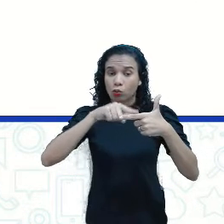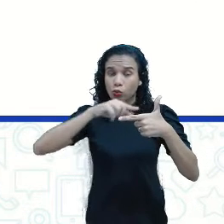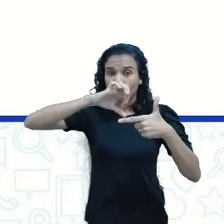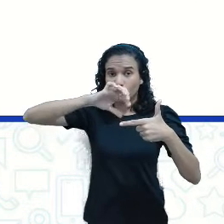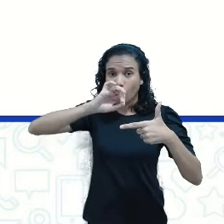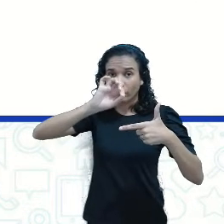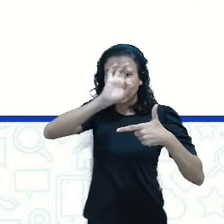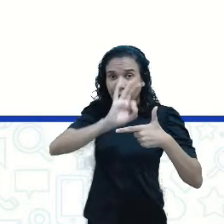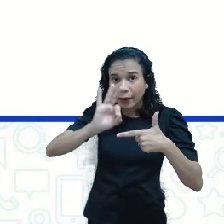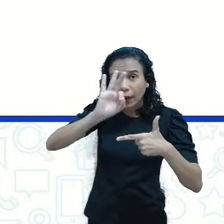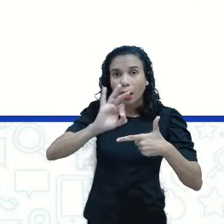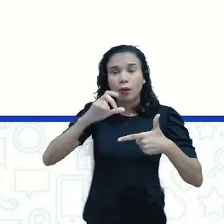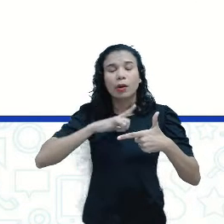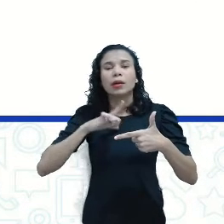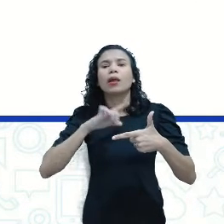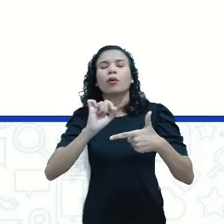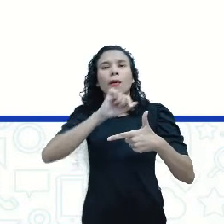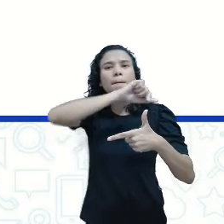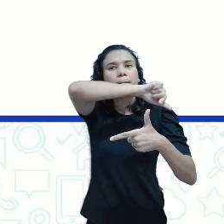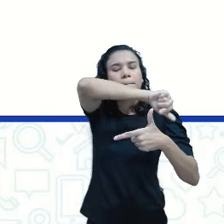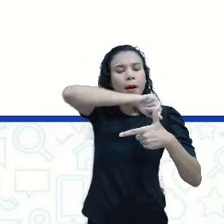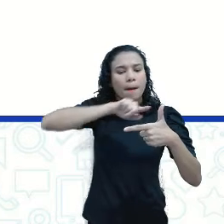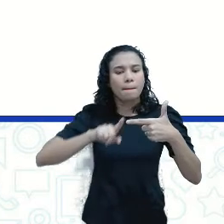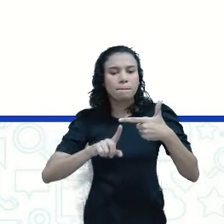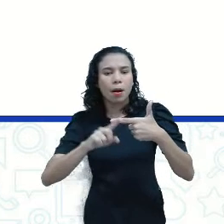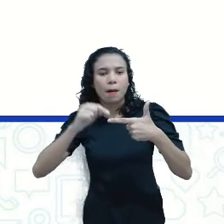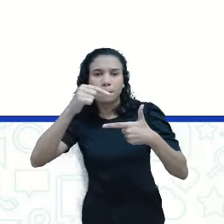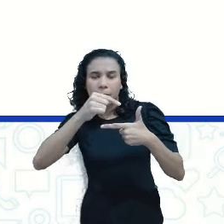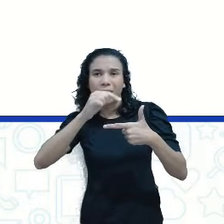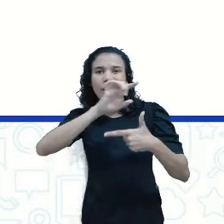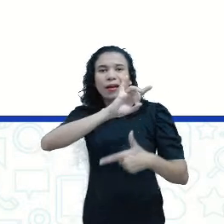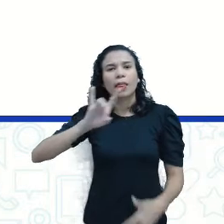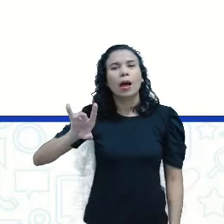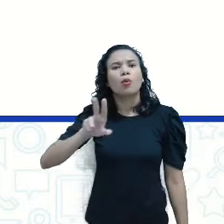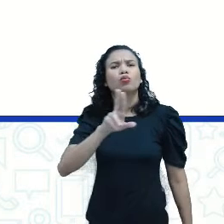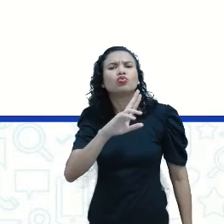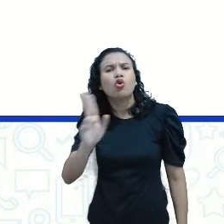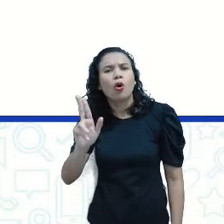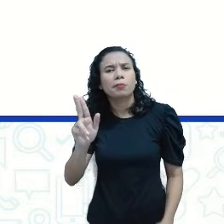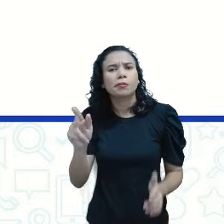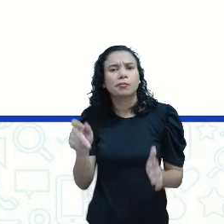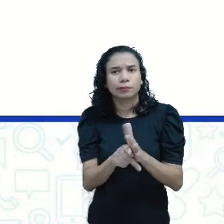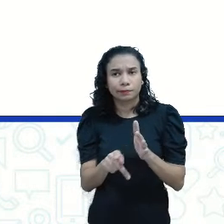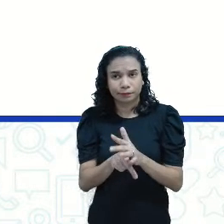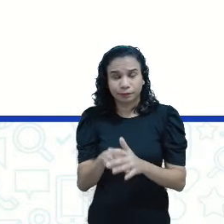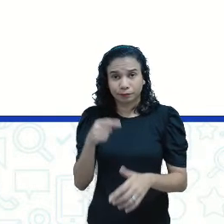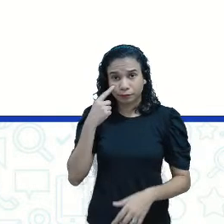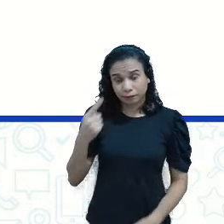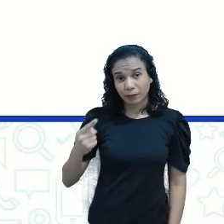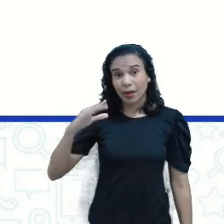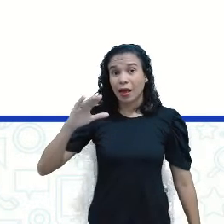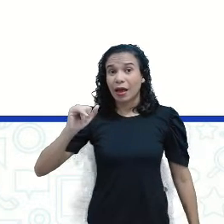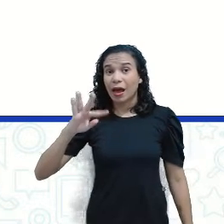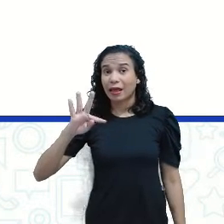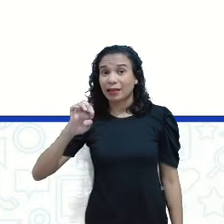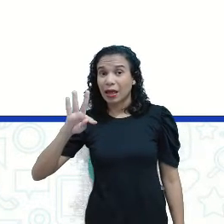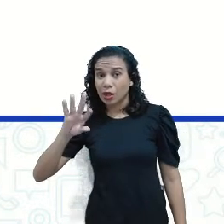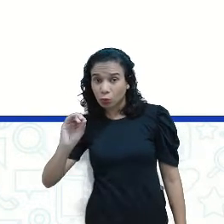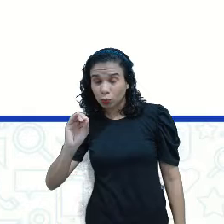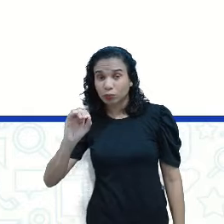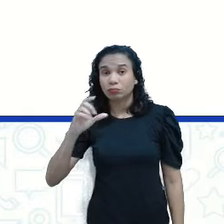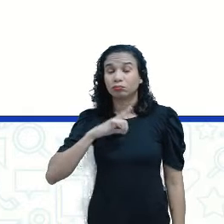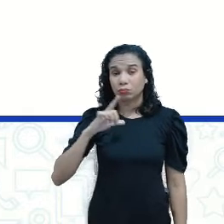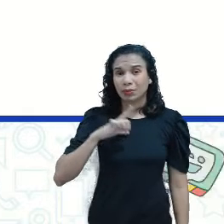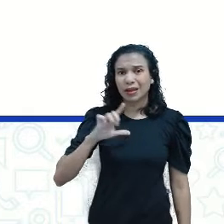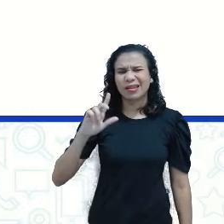tem uns elementos que alguns lados. E esses lados têm nomes. Que nomes são esses, Ricardinho? Eu tenho cateto, eu tenho